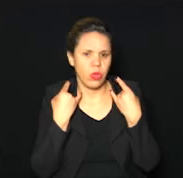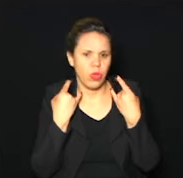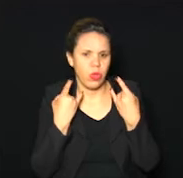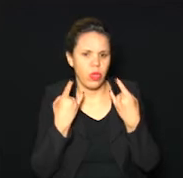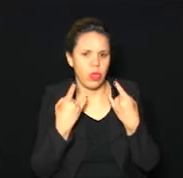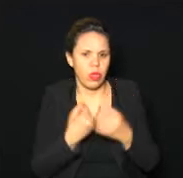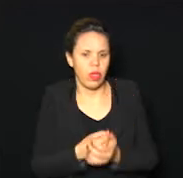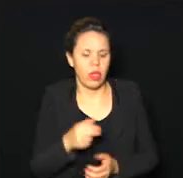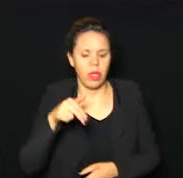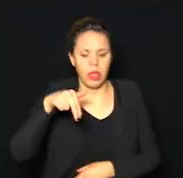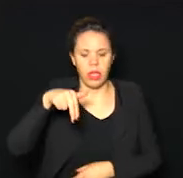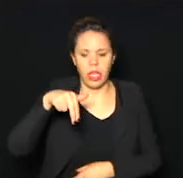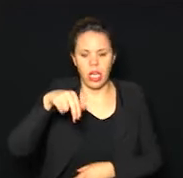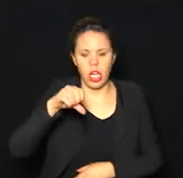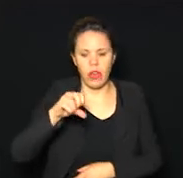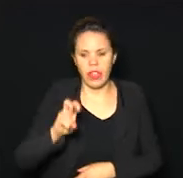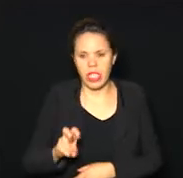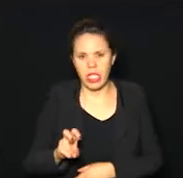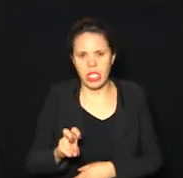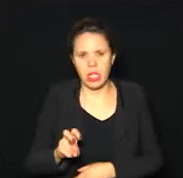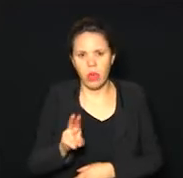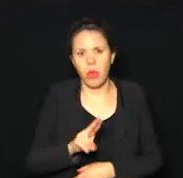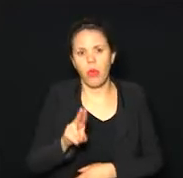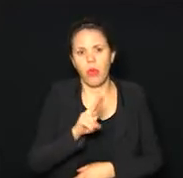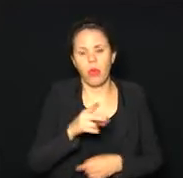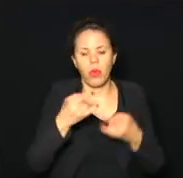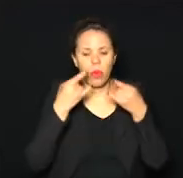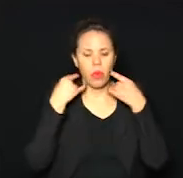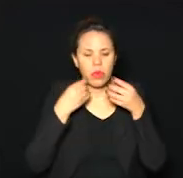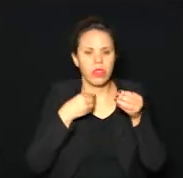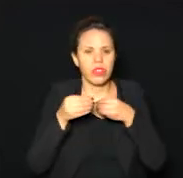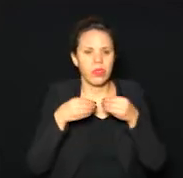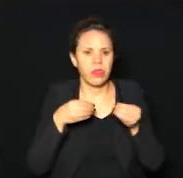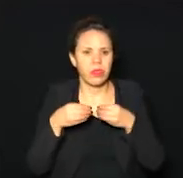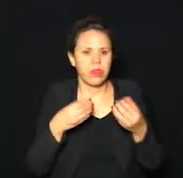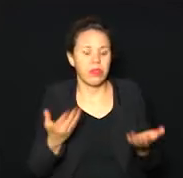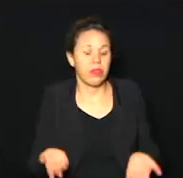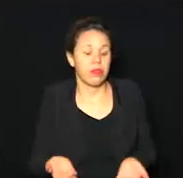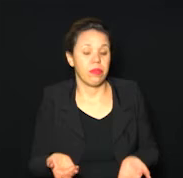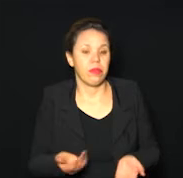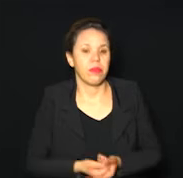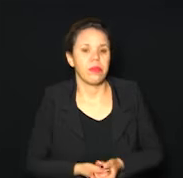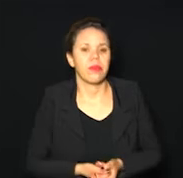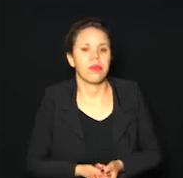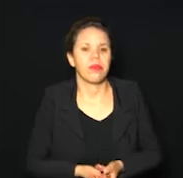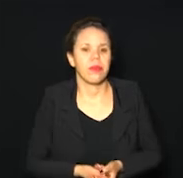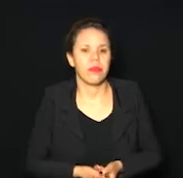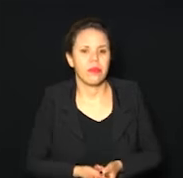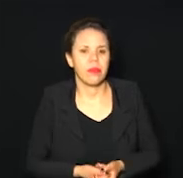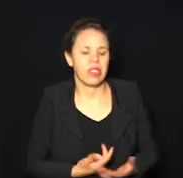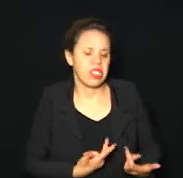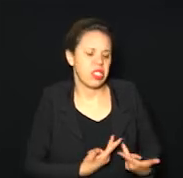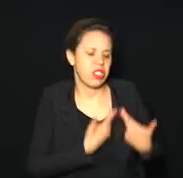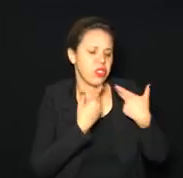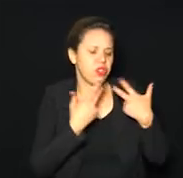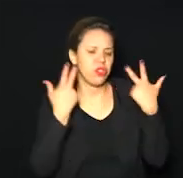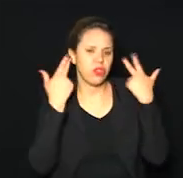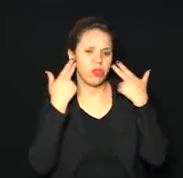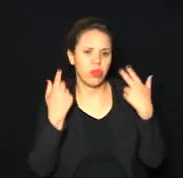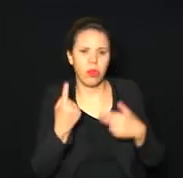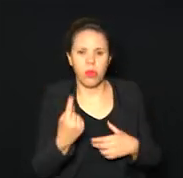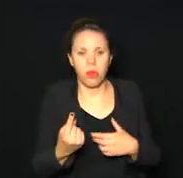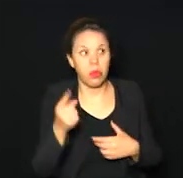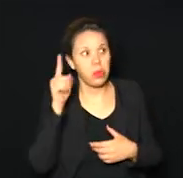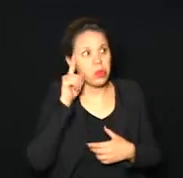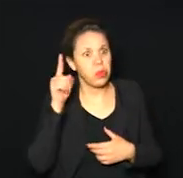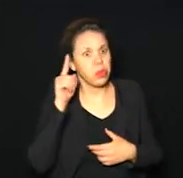de N95, usa máscara de pano, usa máscara de cirúrgica normal, uma por plantão,